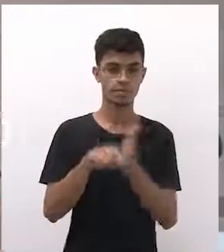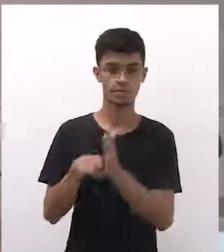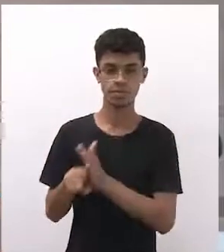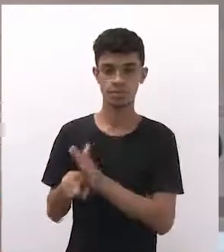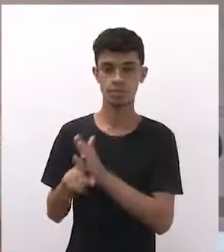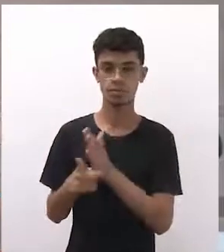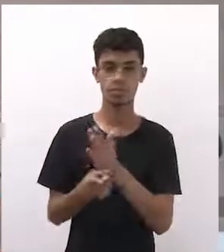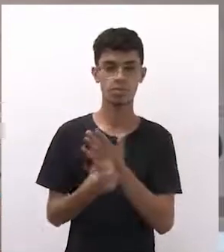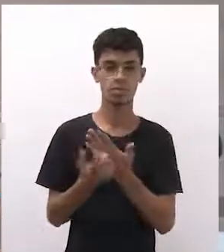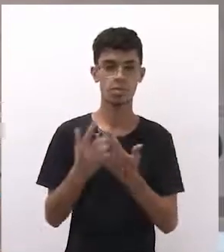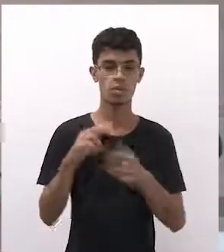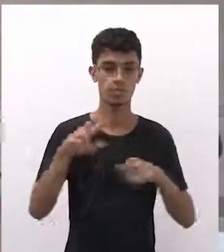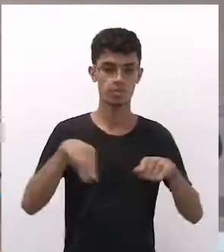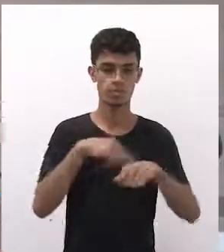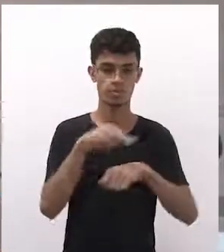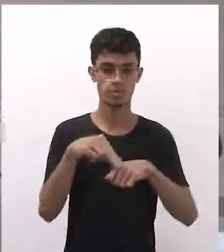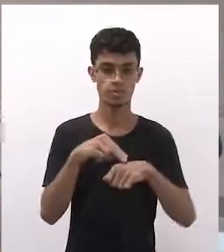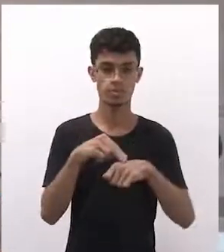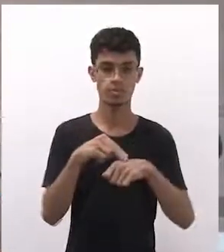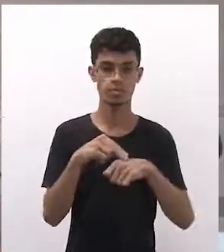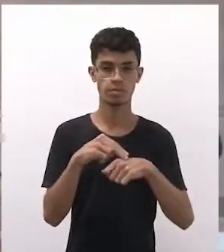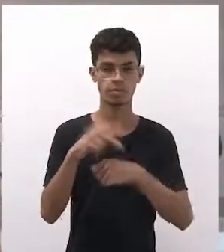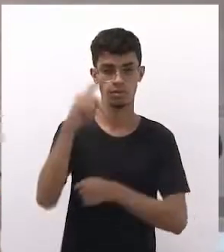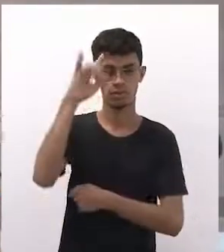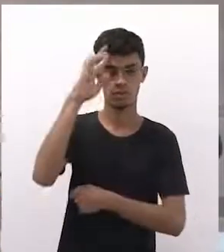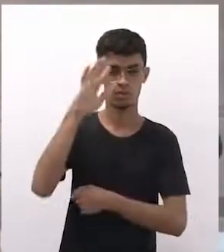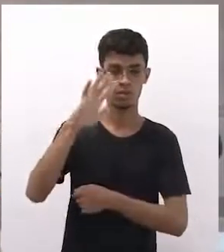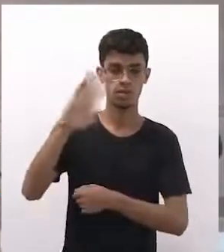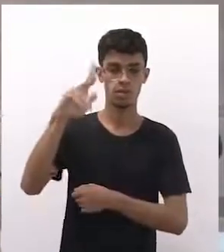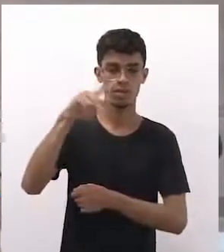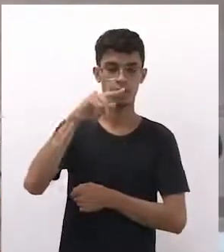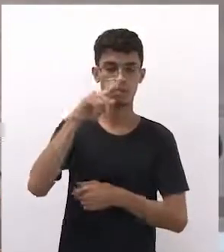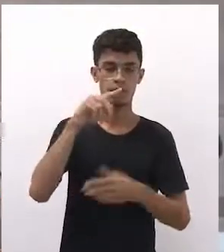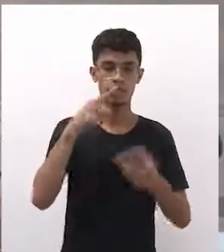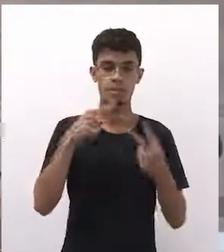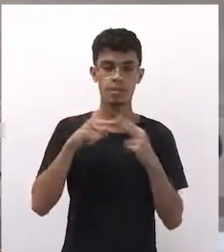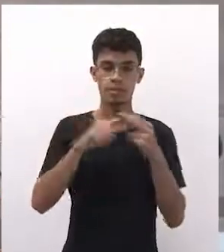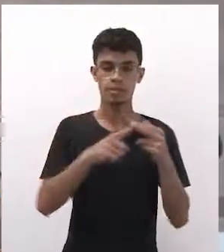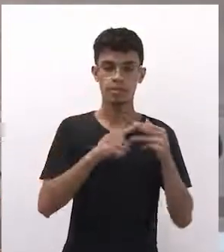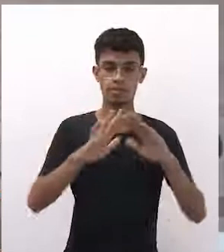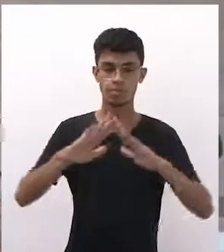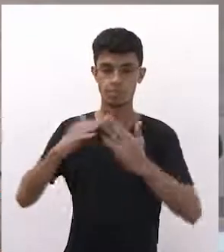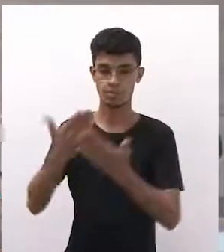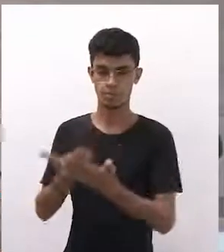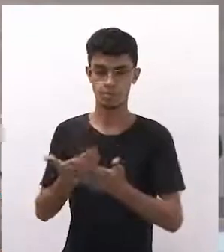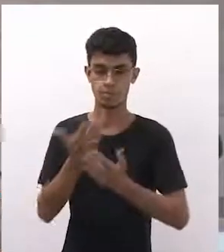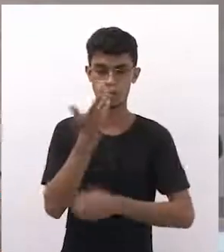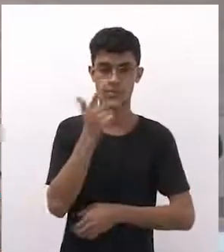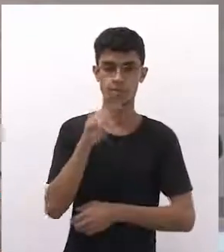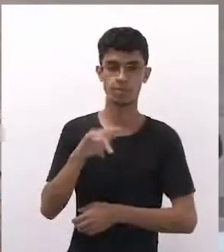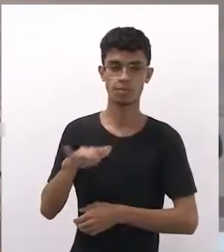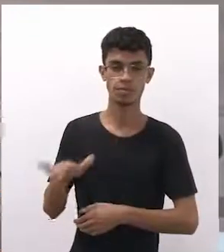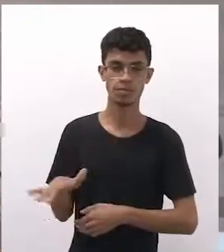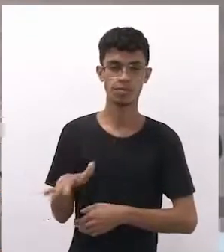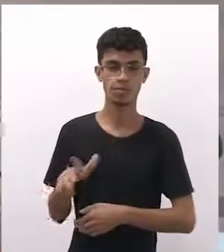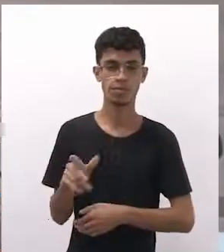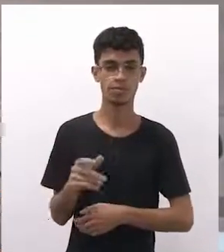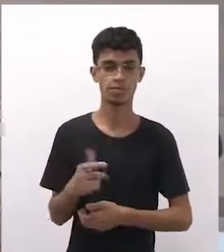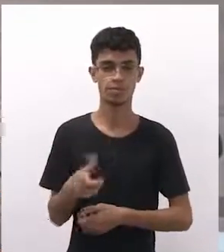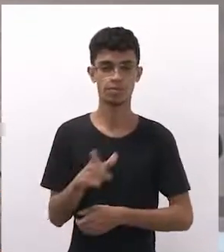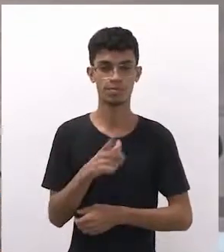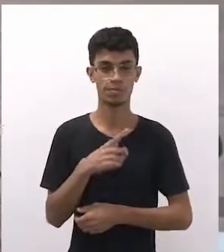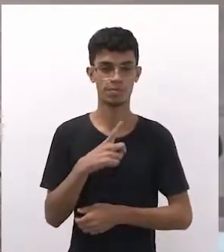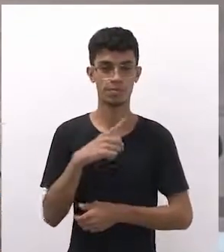do trabalho infantil nacionais que busquem soluções, busquem essa manutenção da criança na escola, busquem a garantia da renda. Então, a gente